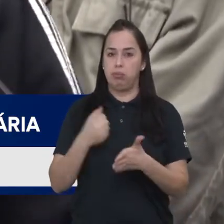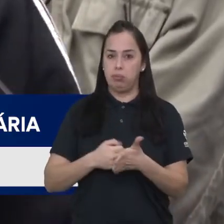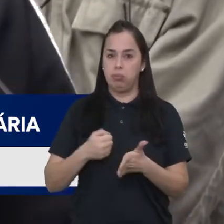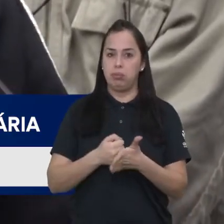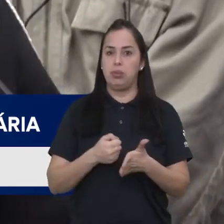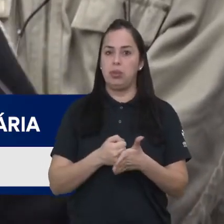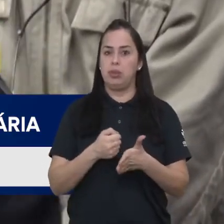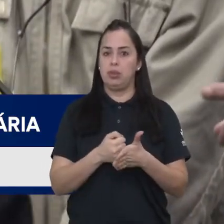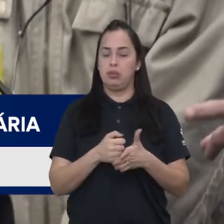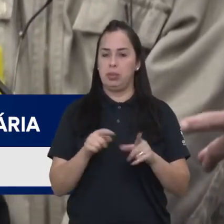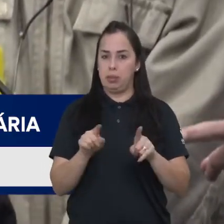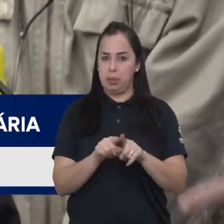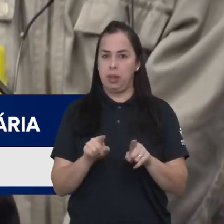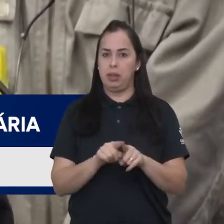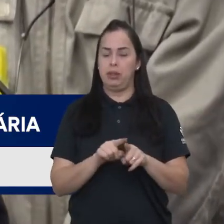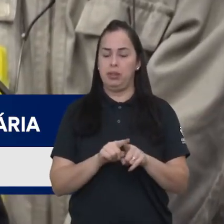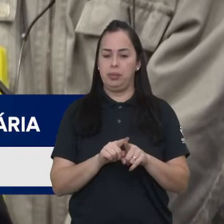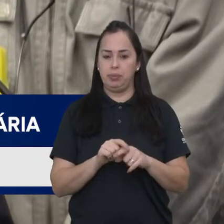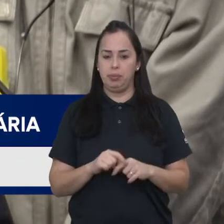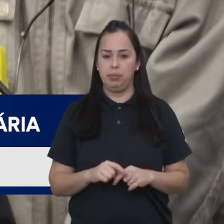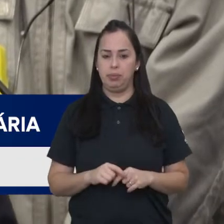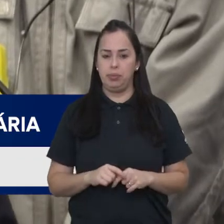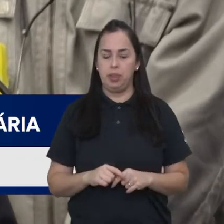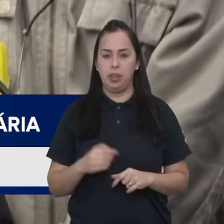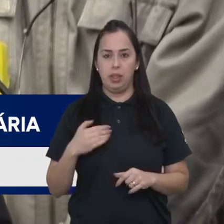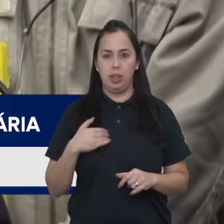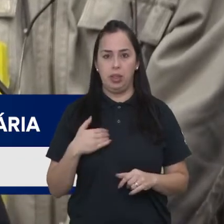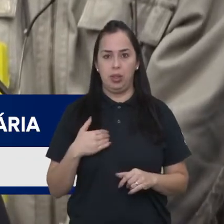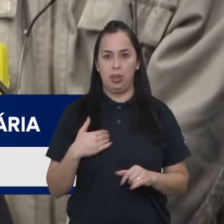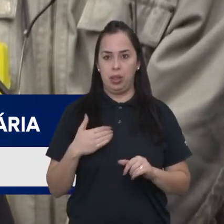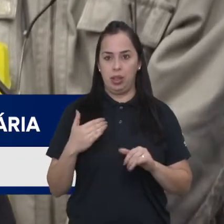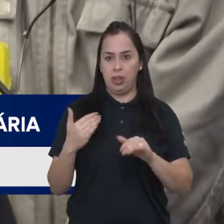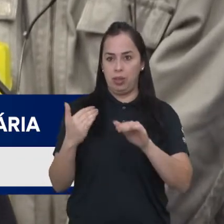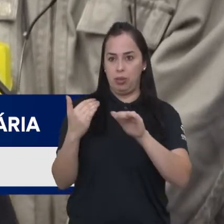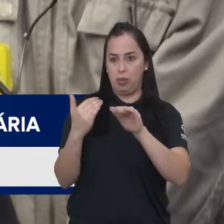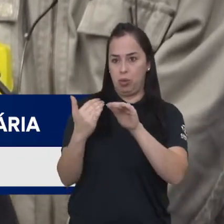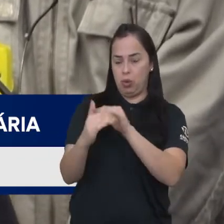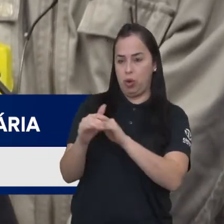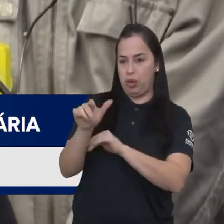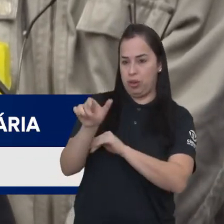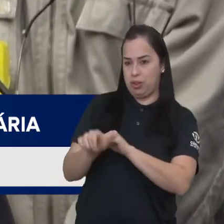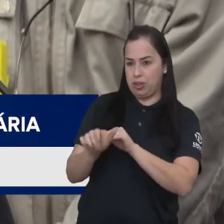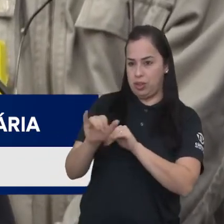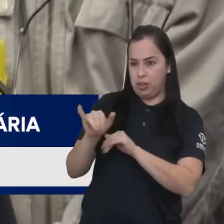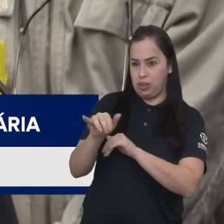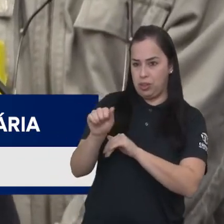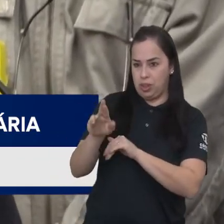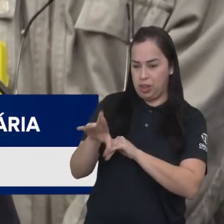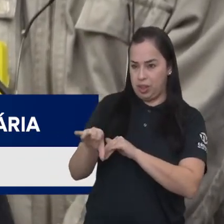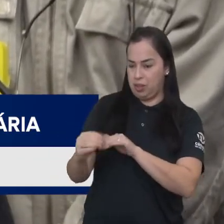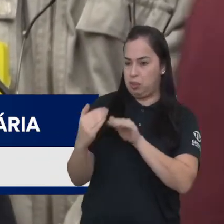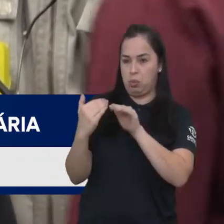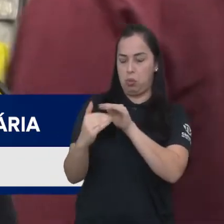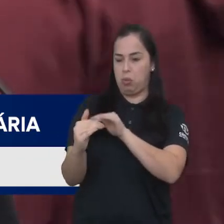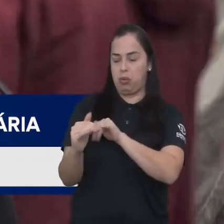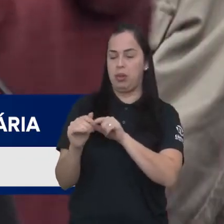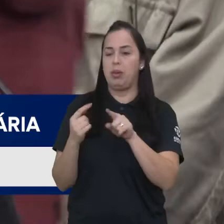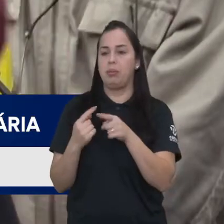nos loteamentos irregulares. Eu vou discordar aqui com o doutor Jairo com relação que não pode